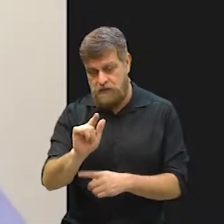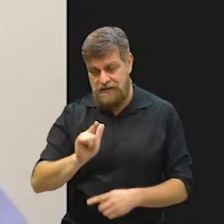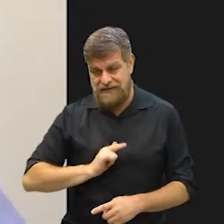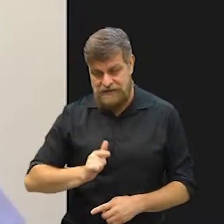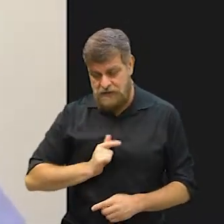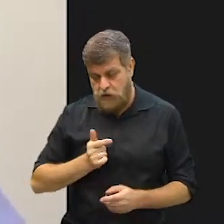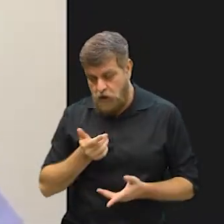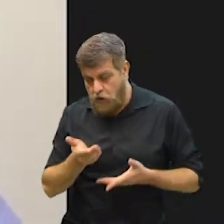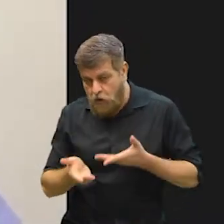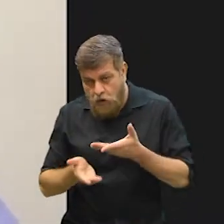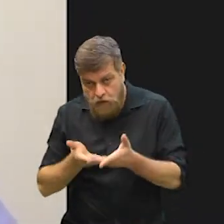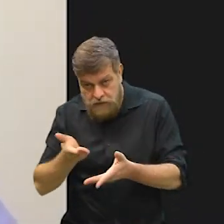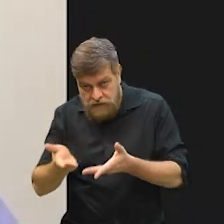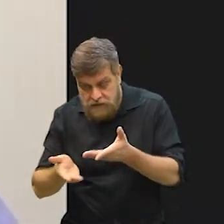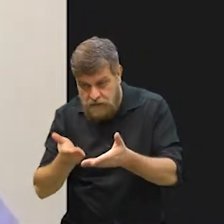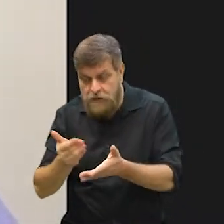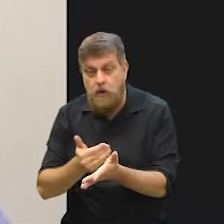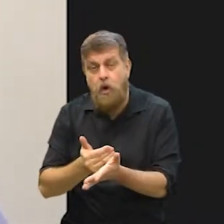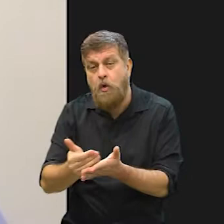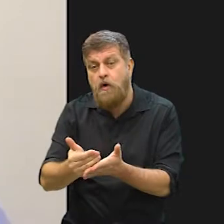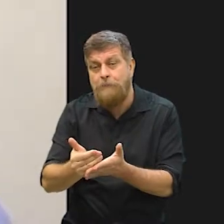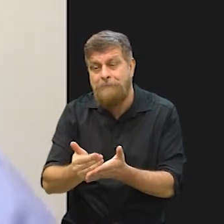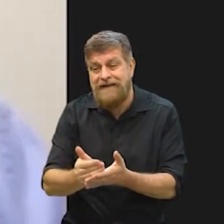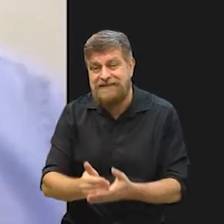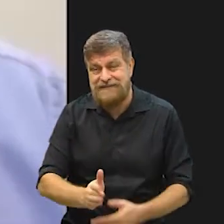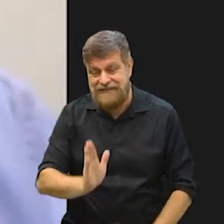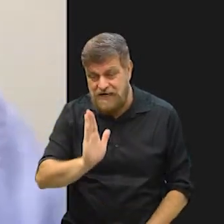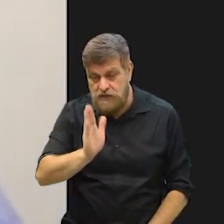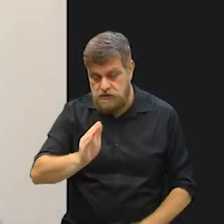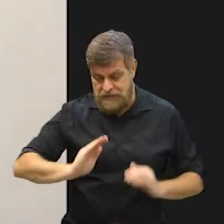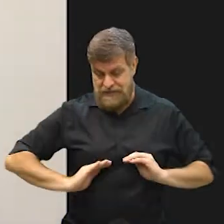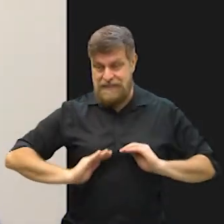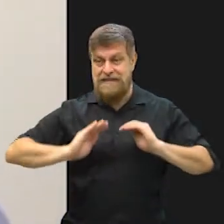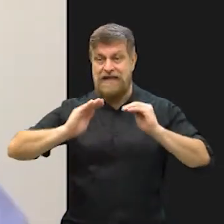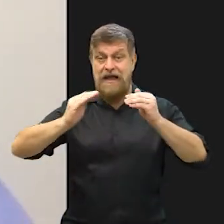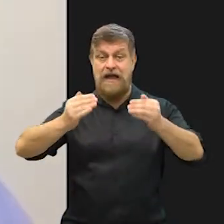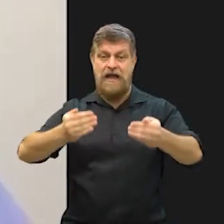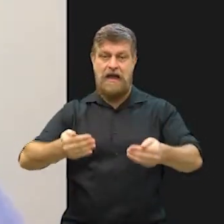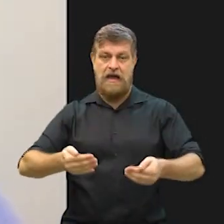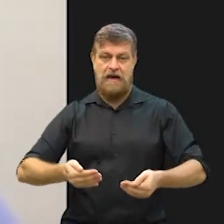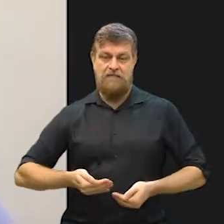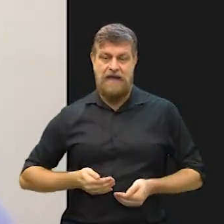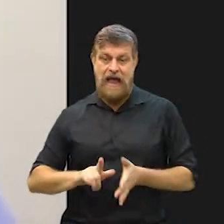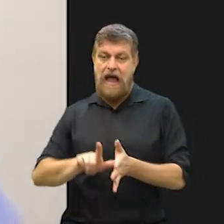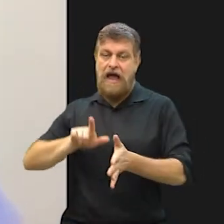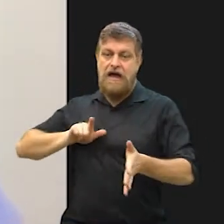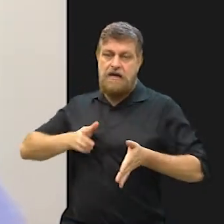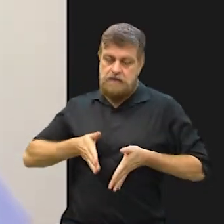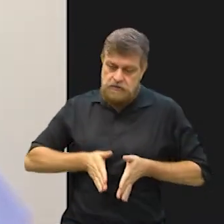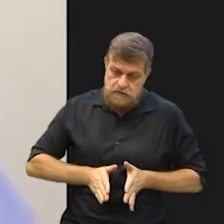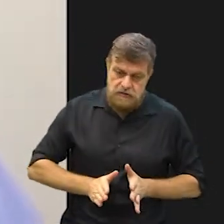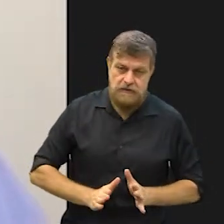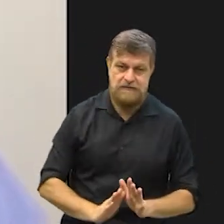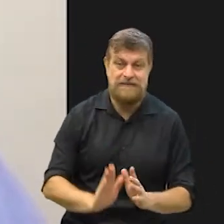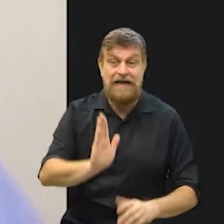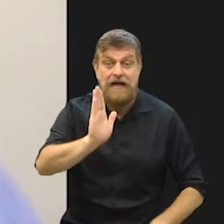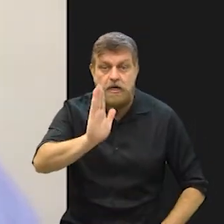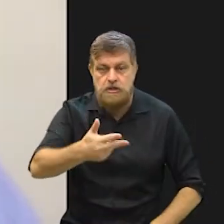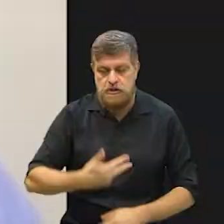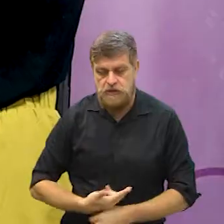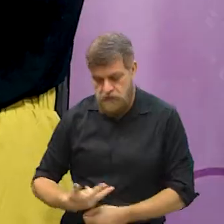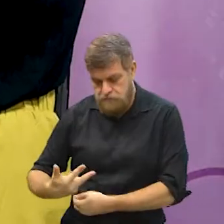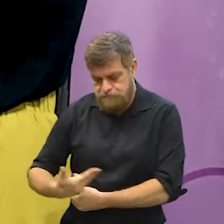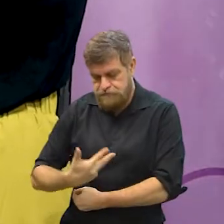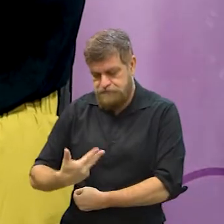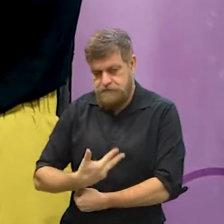que o tratamento para mielo pode começar já intraútero, então, antes do nascimento da